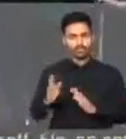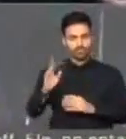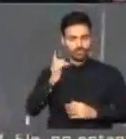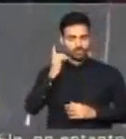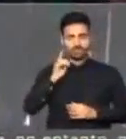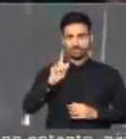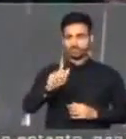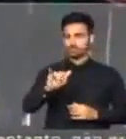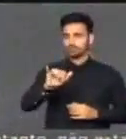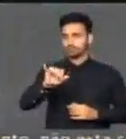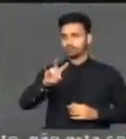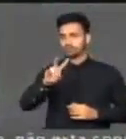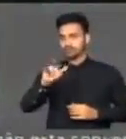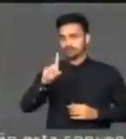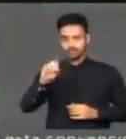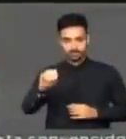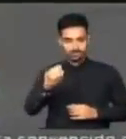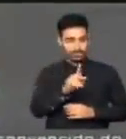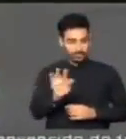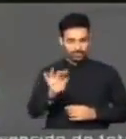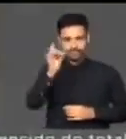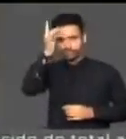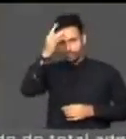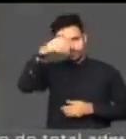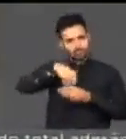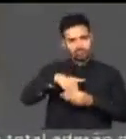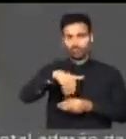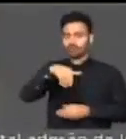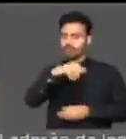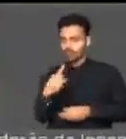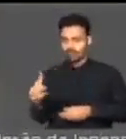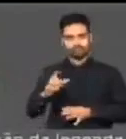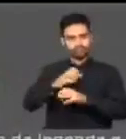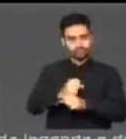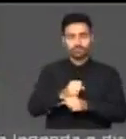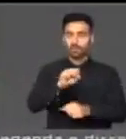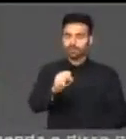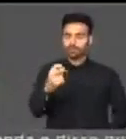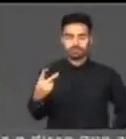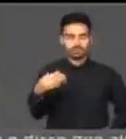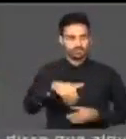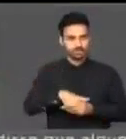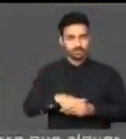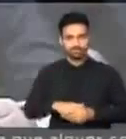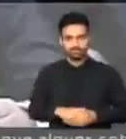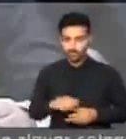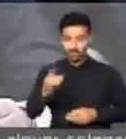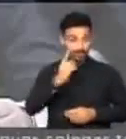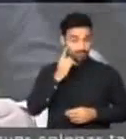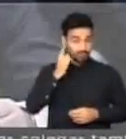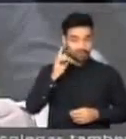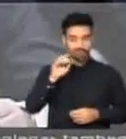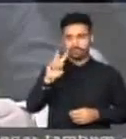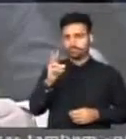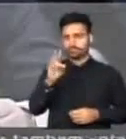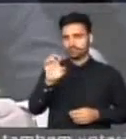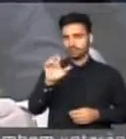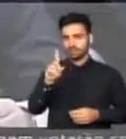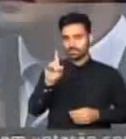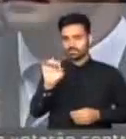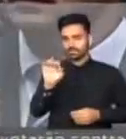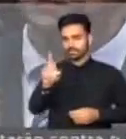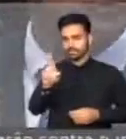Givaldo Vieira, do PT, do Espírito Santo, votou não, totalizando 82 votos. Deputado Helder Salomão, do